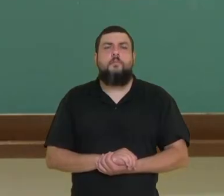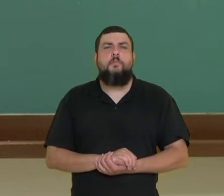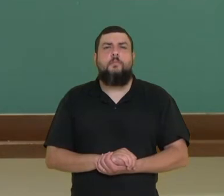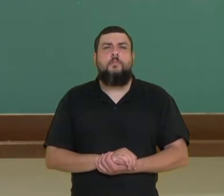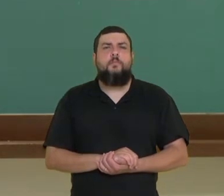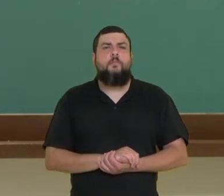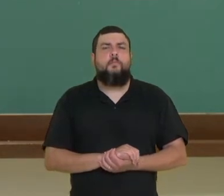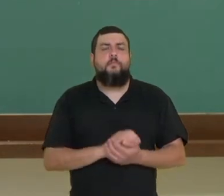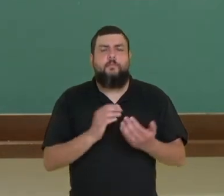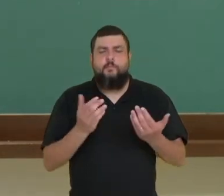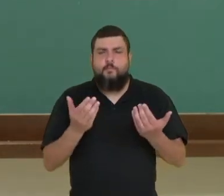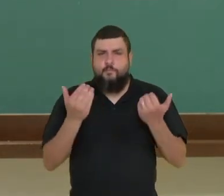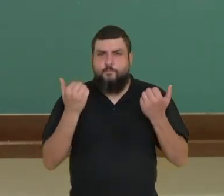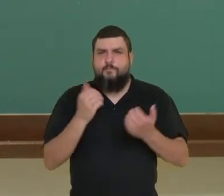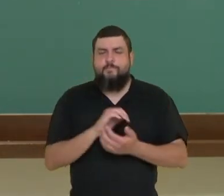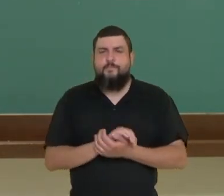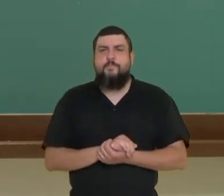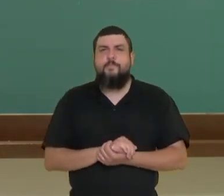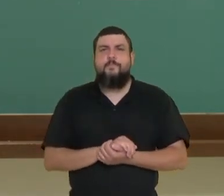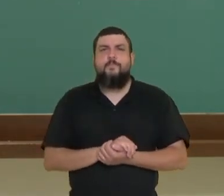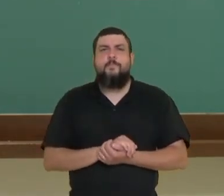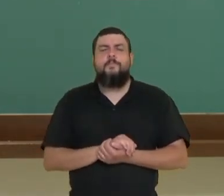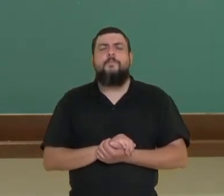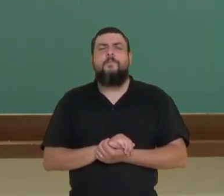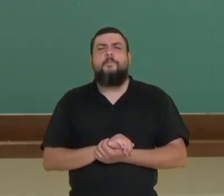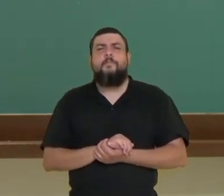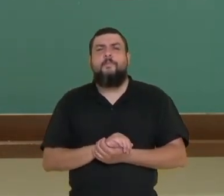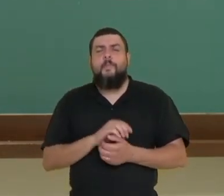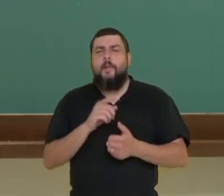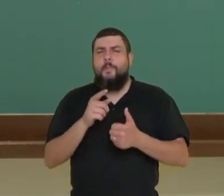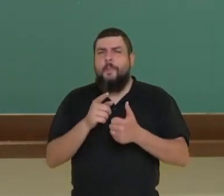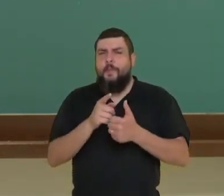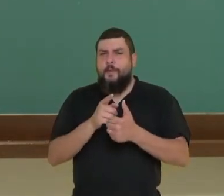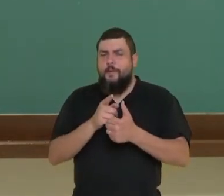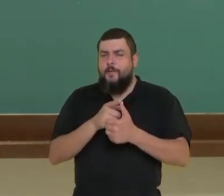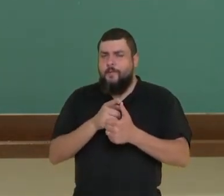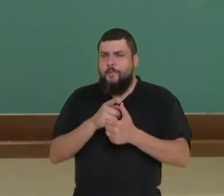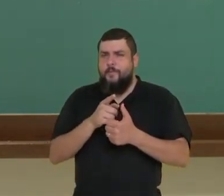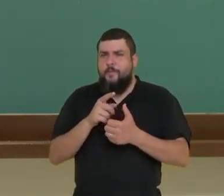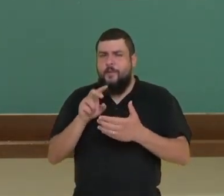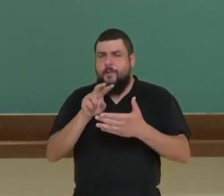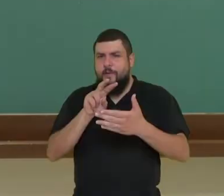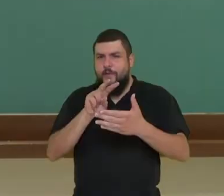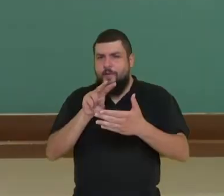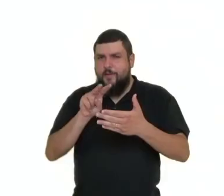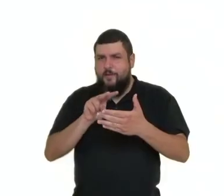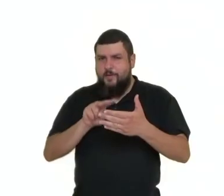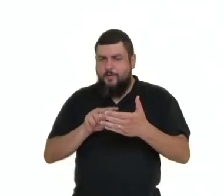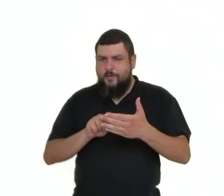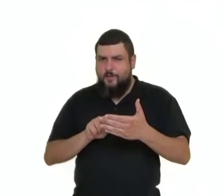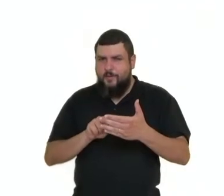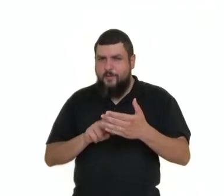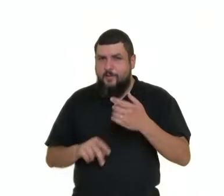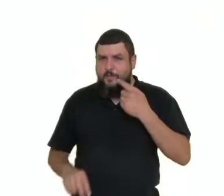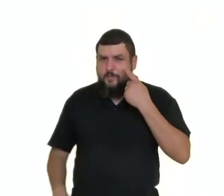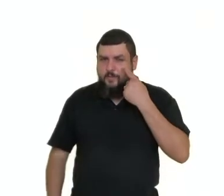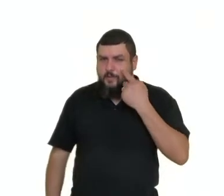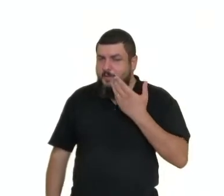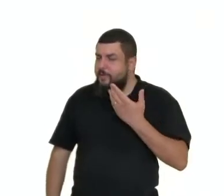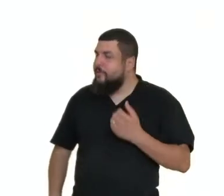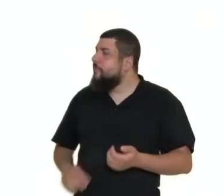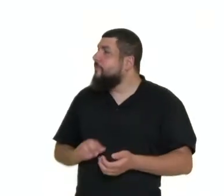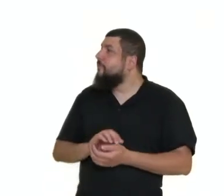Bora lá, pessoal. Vamos fazer primeiro uma leitura aqui para vocês entenderem. Ó, o dono dele chega